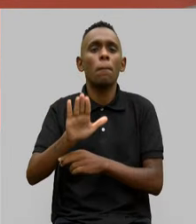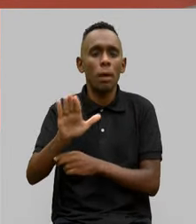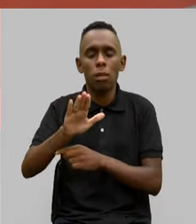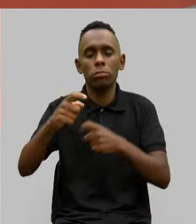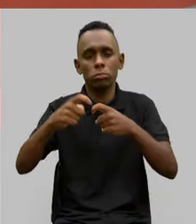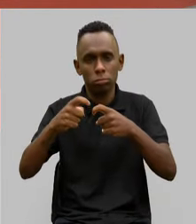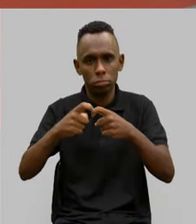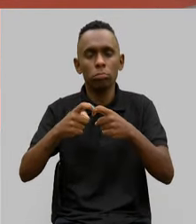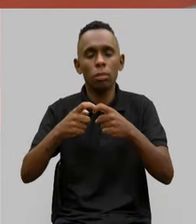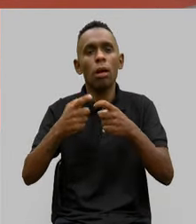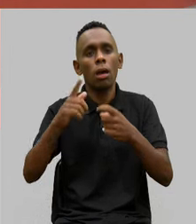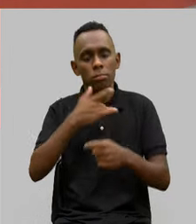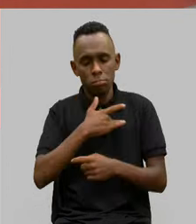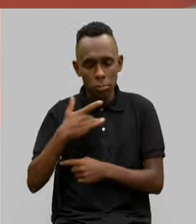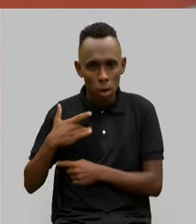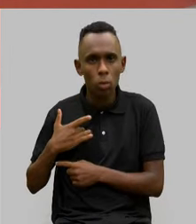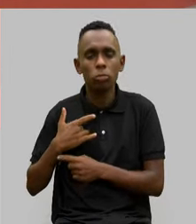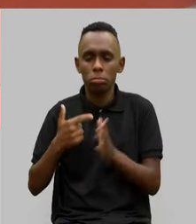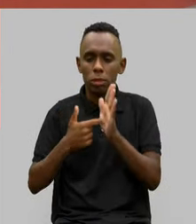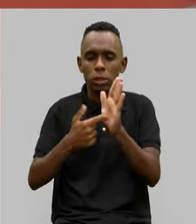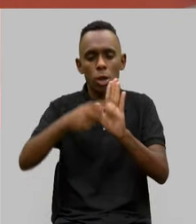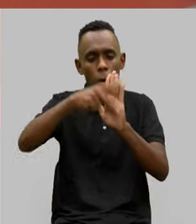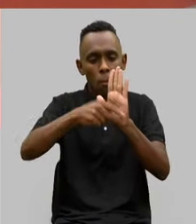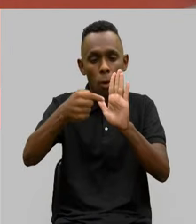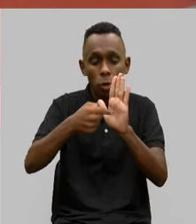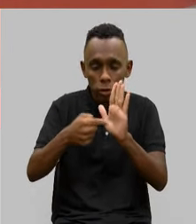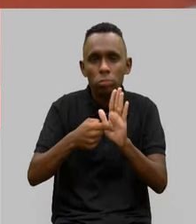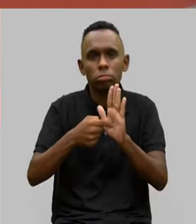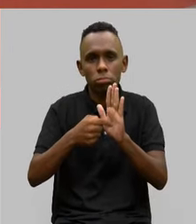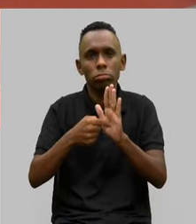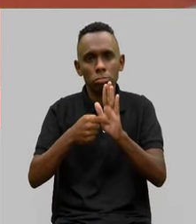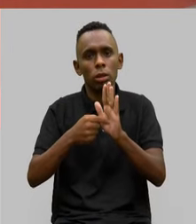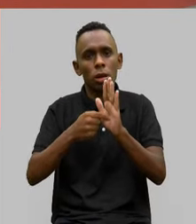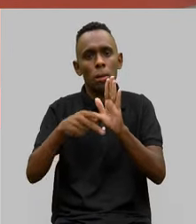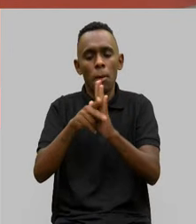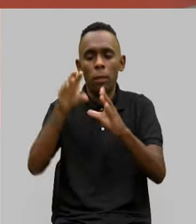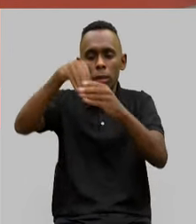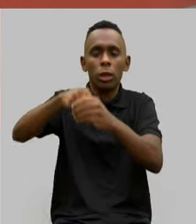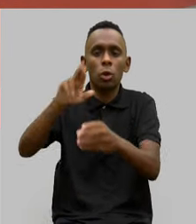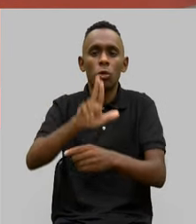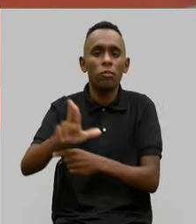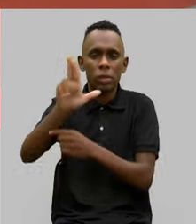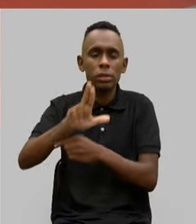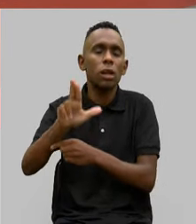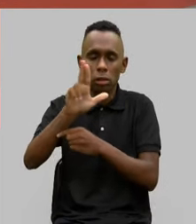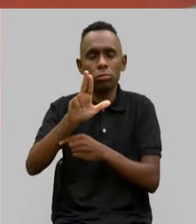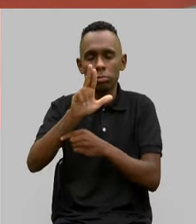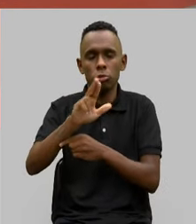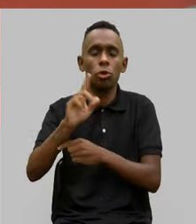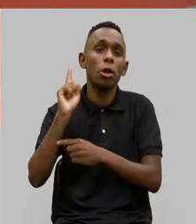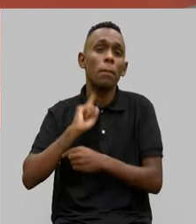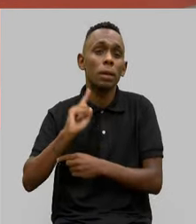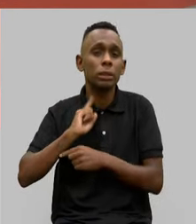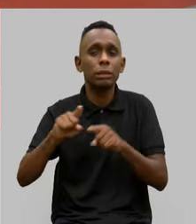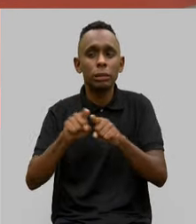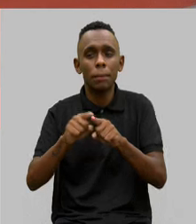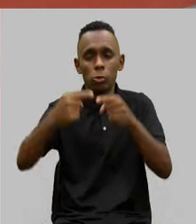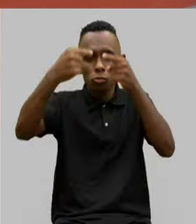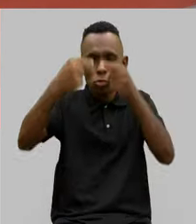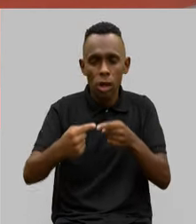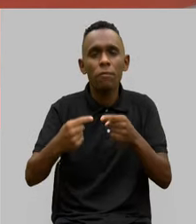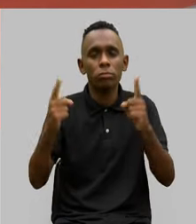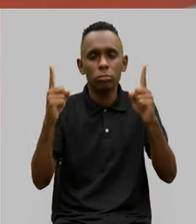medicinal apresentando projetos realizados nas universidades de Minas Gerais e as dificuldades